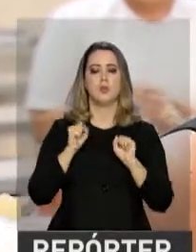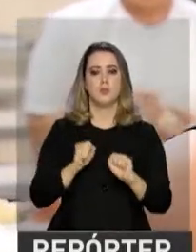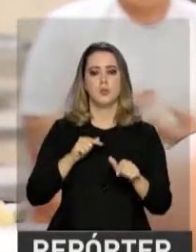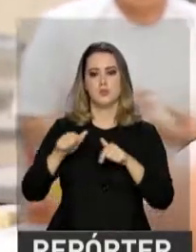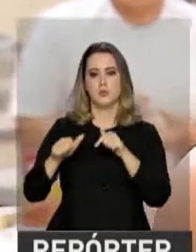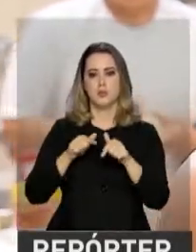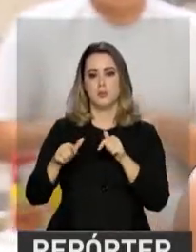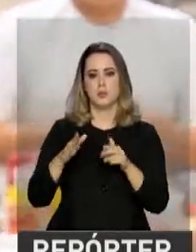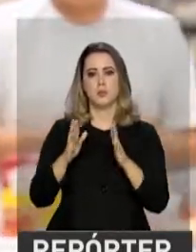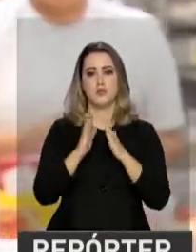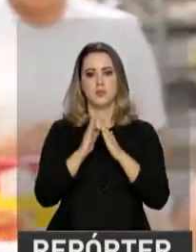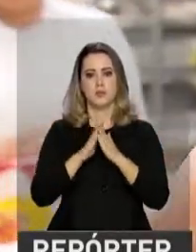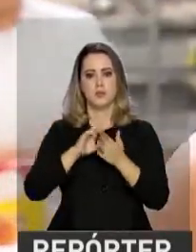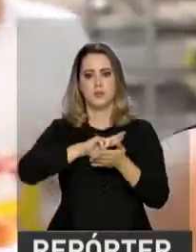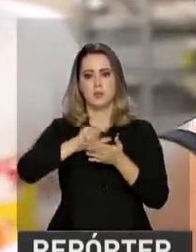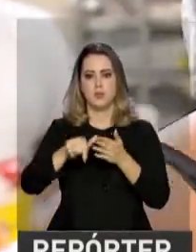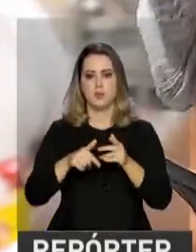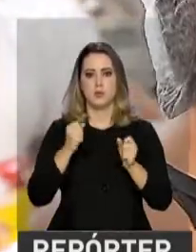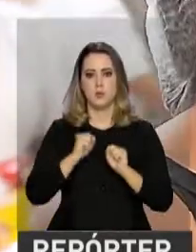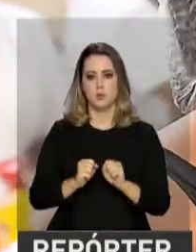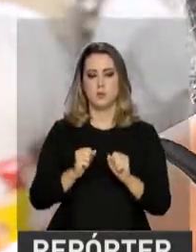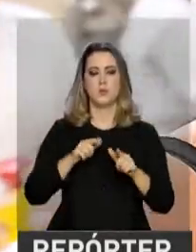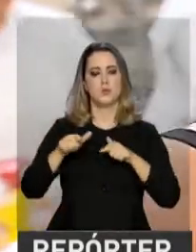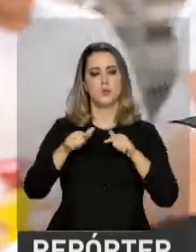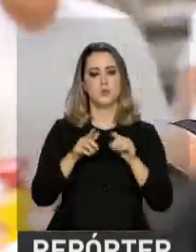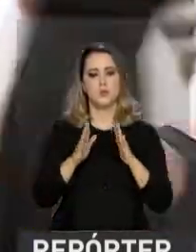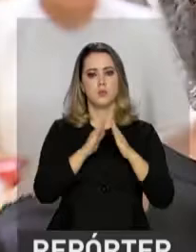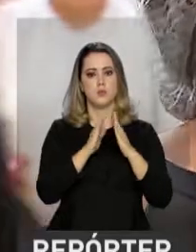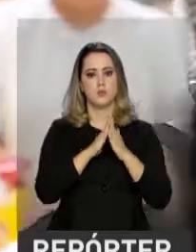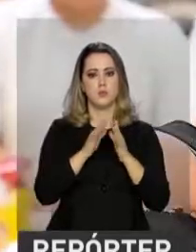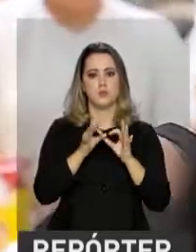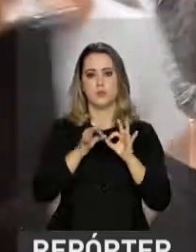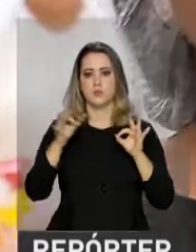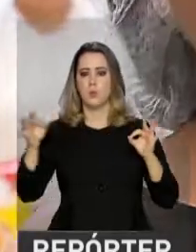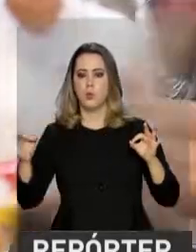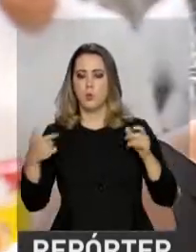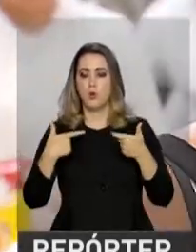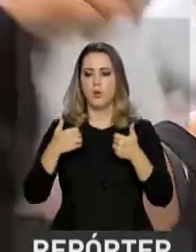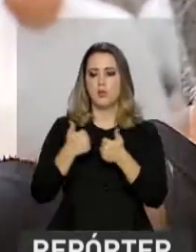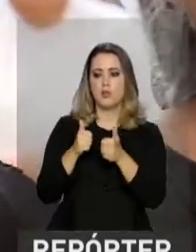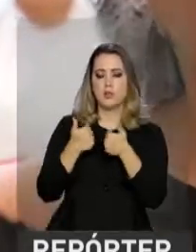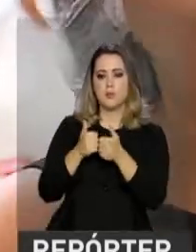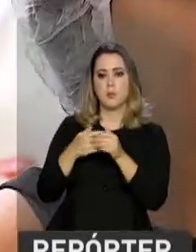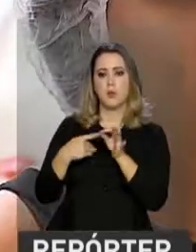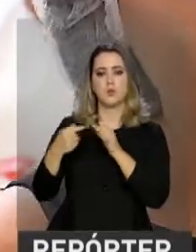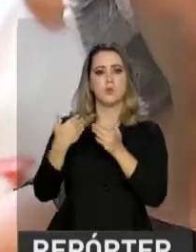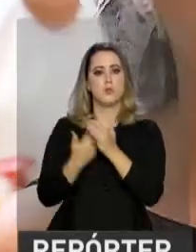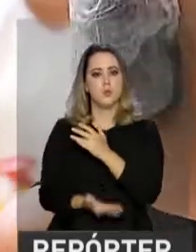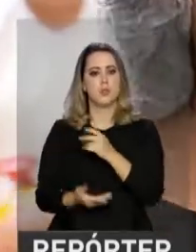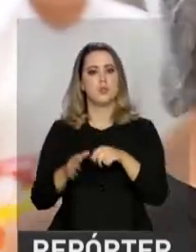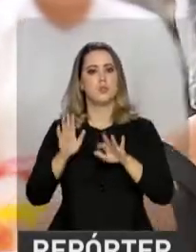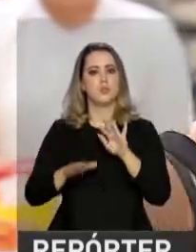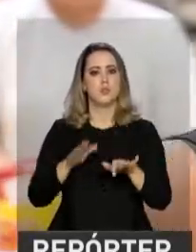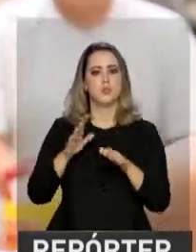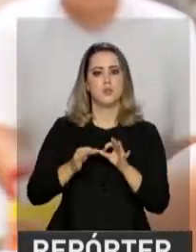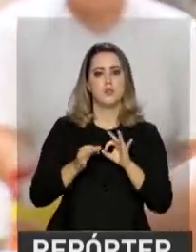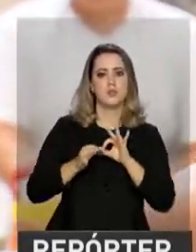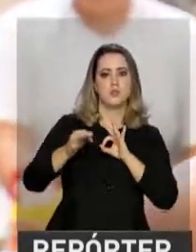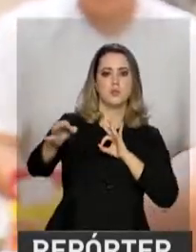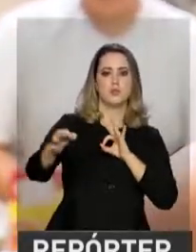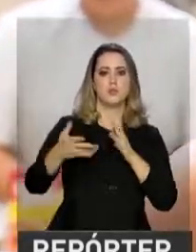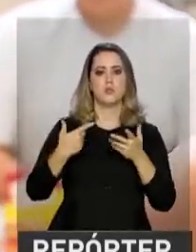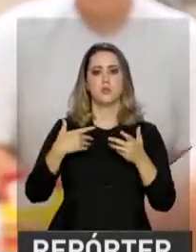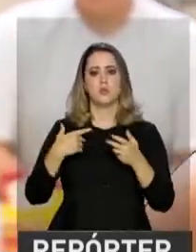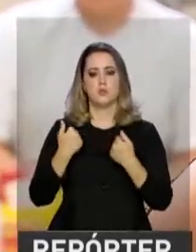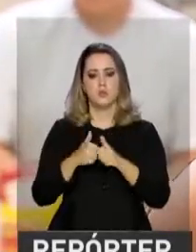casa tem muita coisa pra fazer eu posso trabalhar na minha casa que eu tenho um percurso que eu vou perder ao chegar no meu trabalho você mora muito longe você